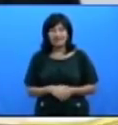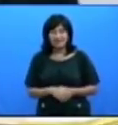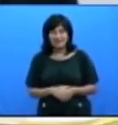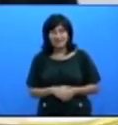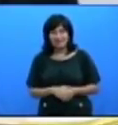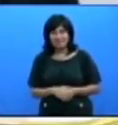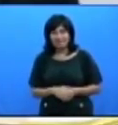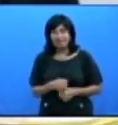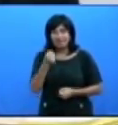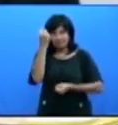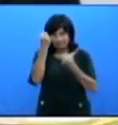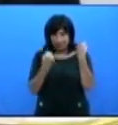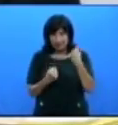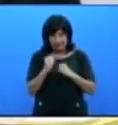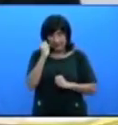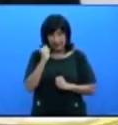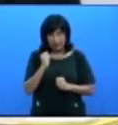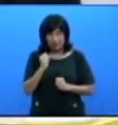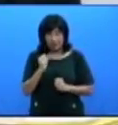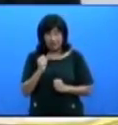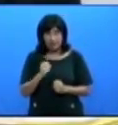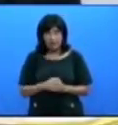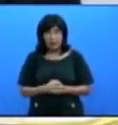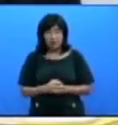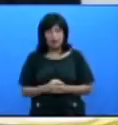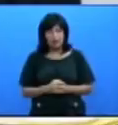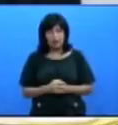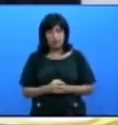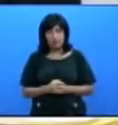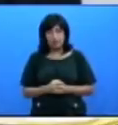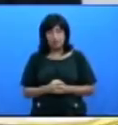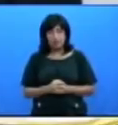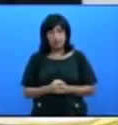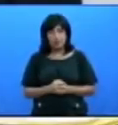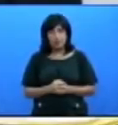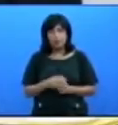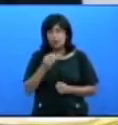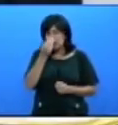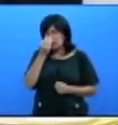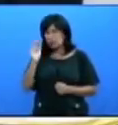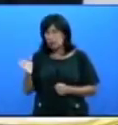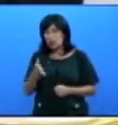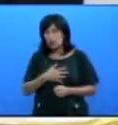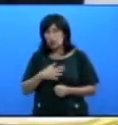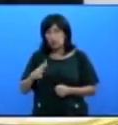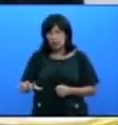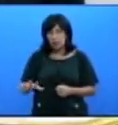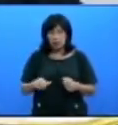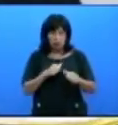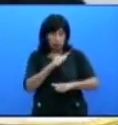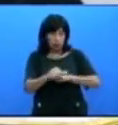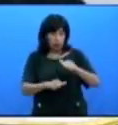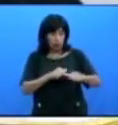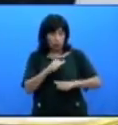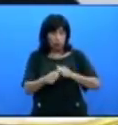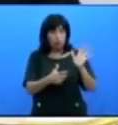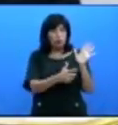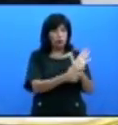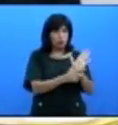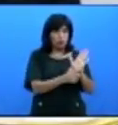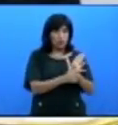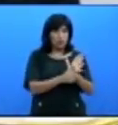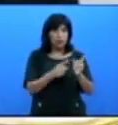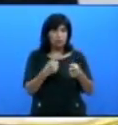à empresa citada, e por considerar relevante a presente matéria, com fundamento no